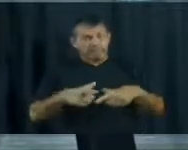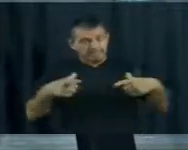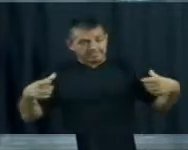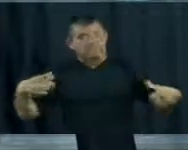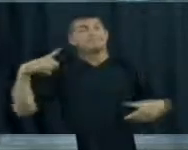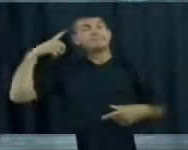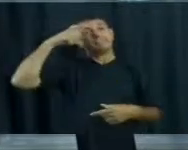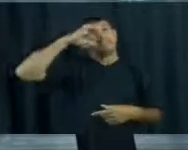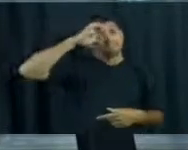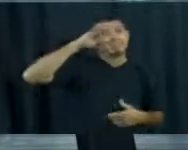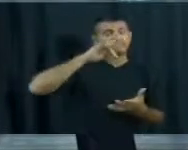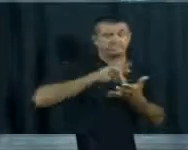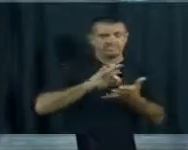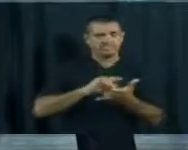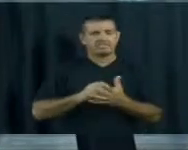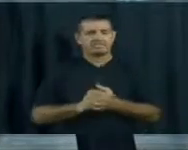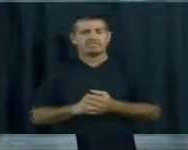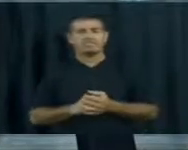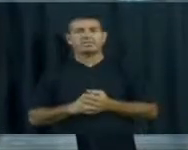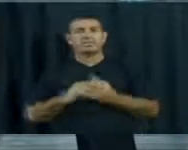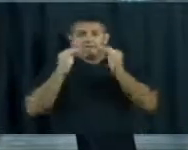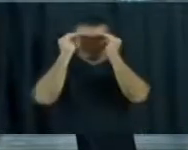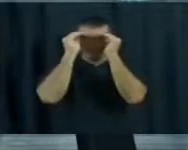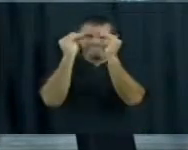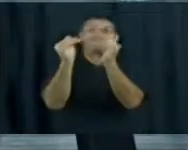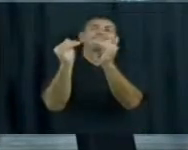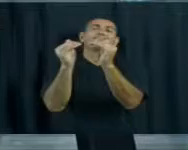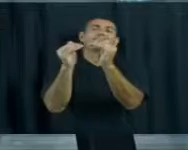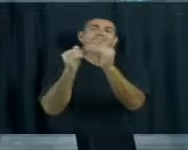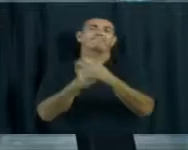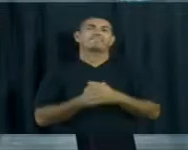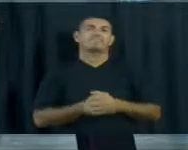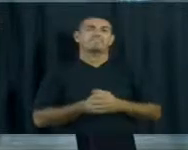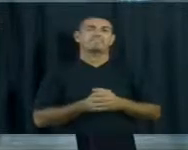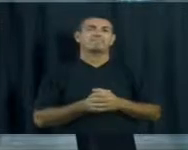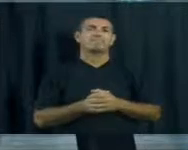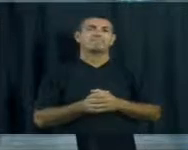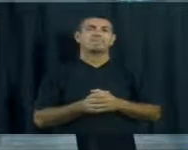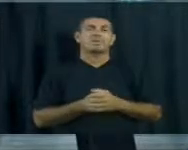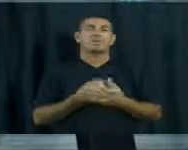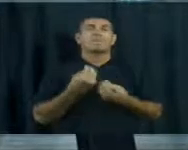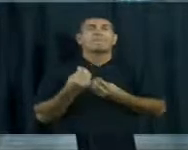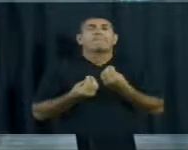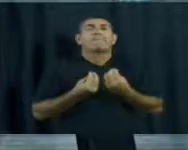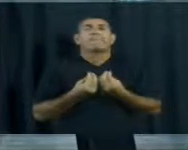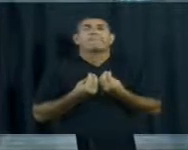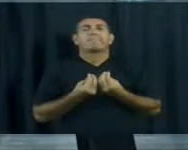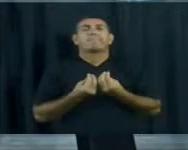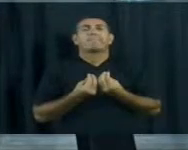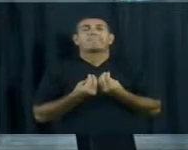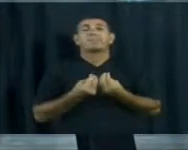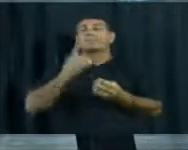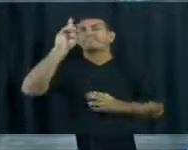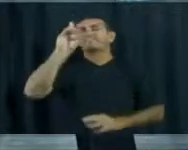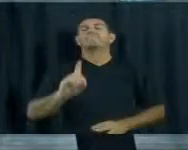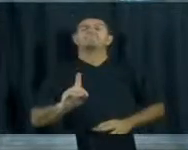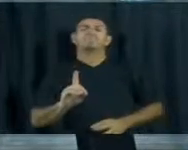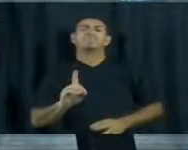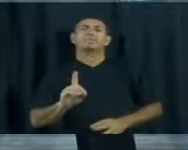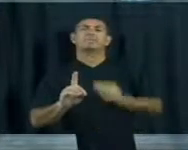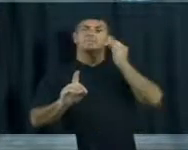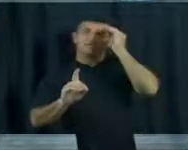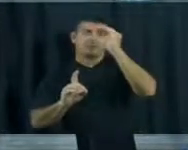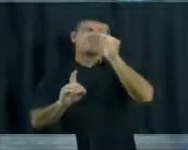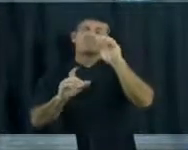é grande, né, essa palavrinha respeito, né, é o respeito aos direitos. Né?